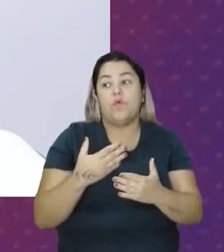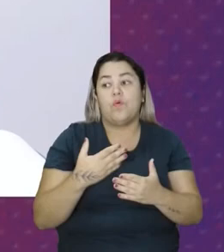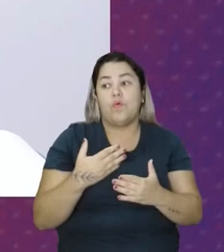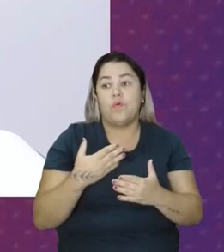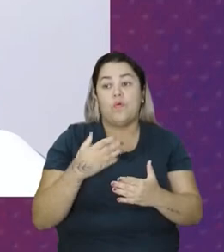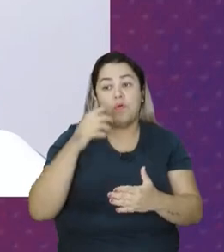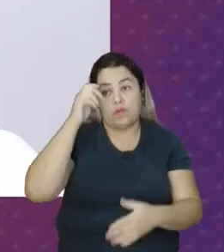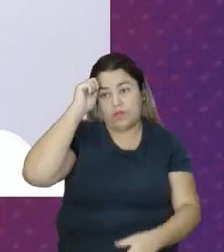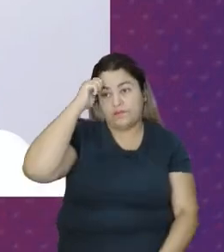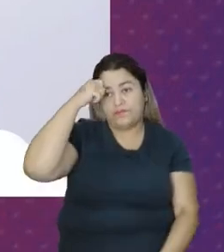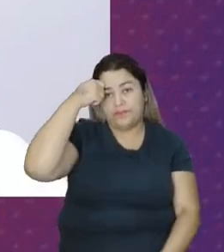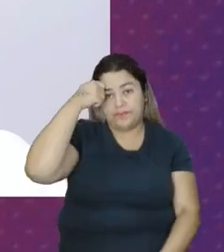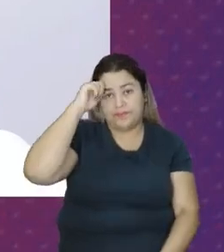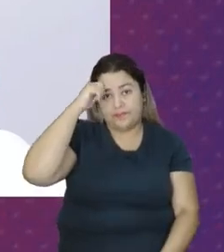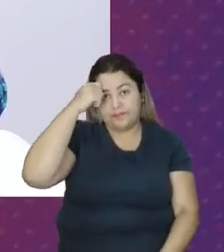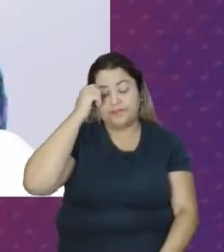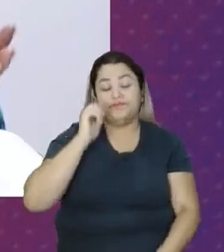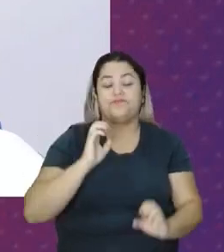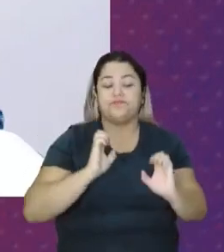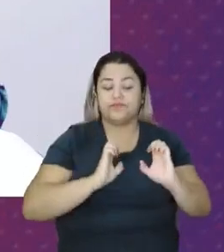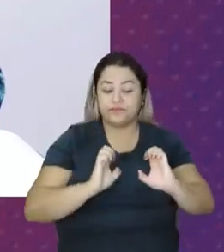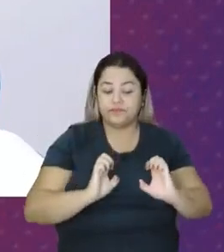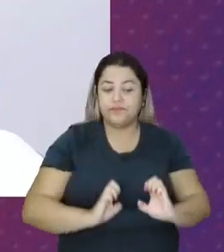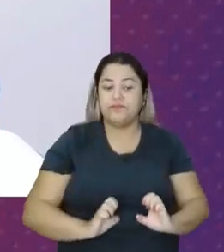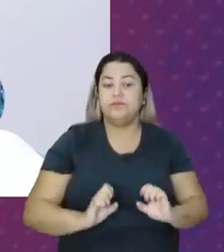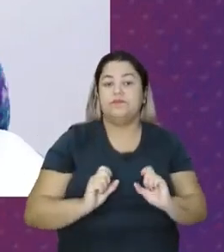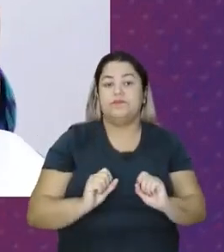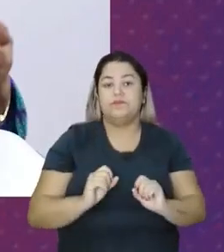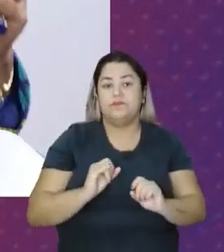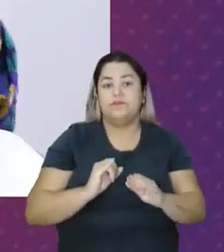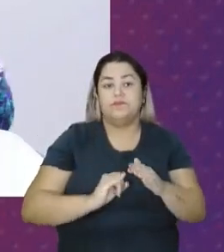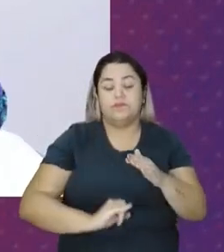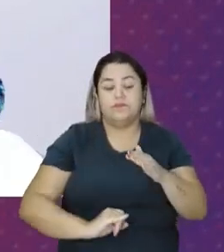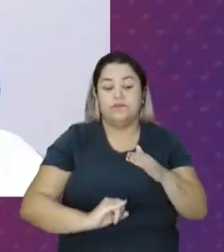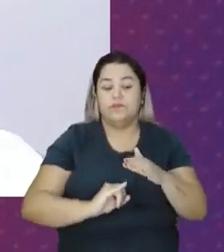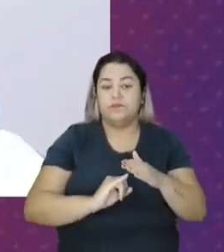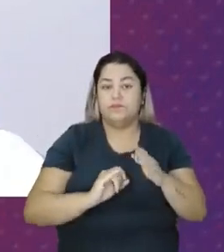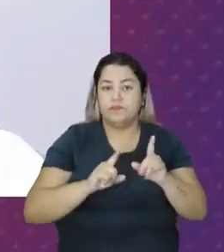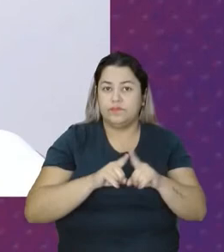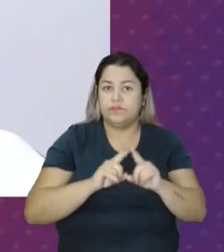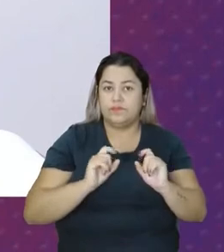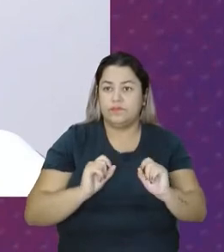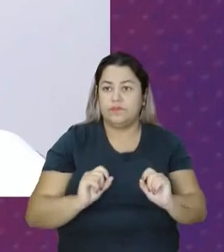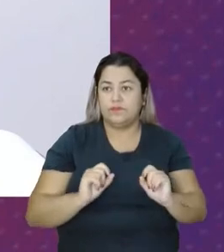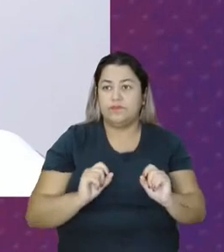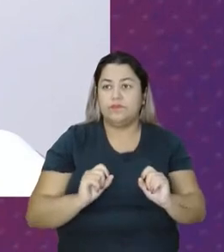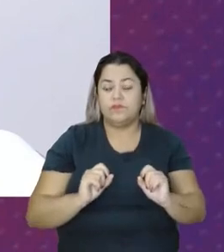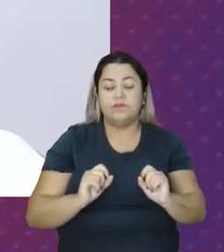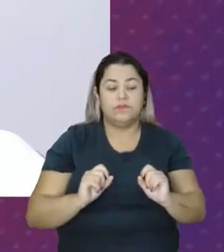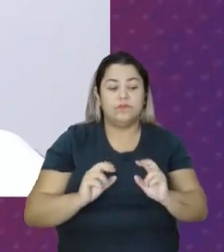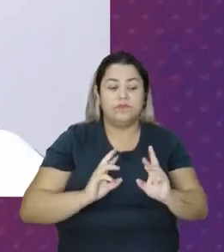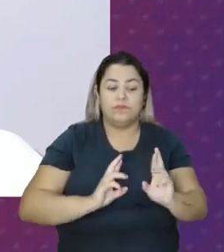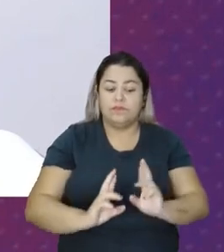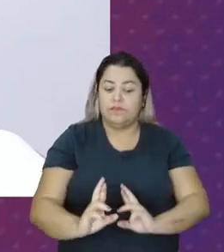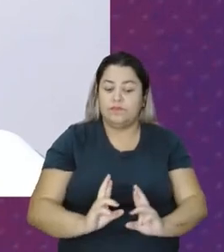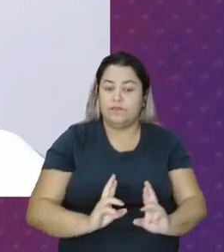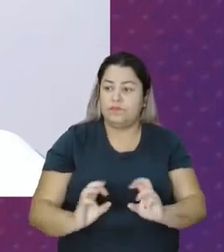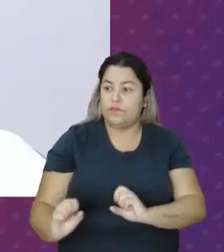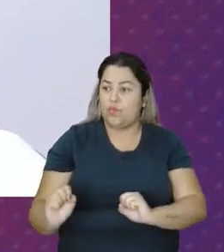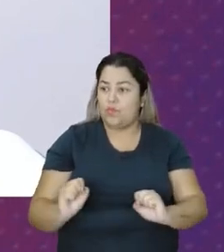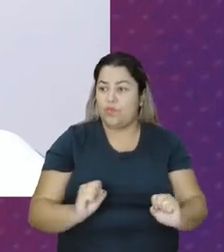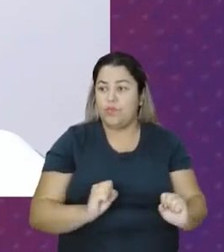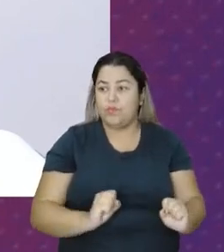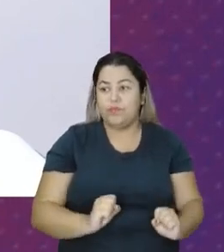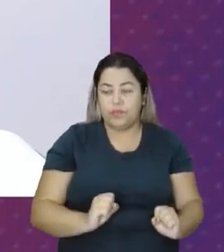o racismo estrutural, institucional, esse racismo que estrutura as relações de poder,